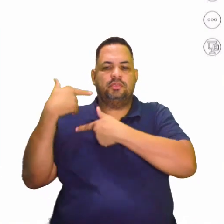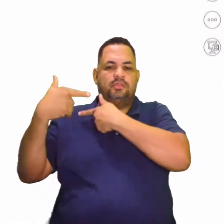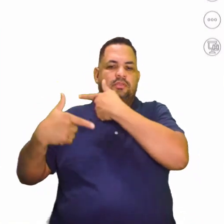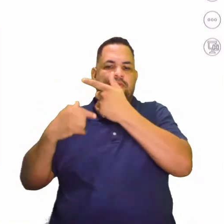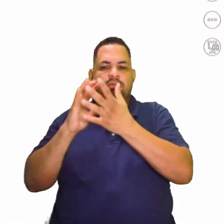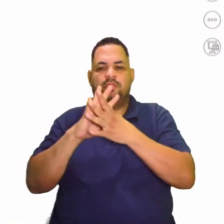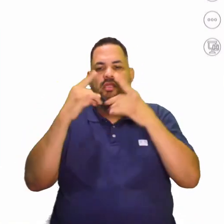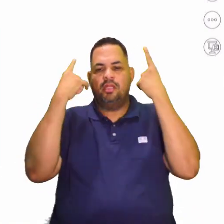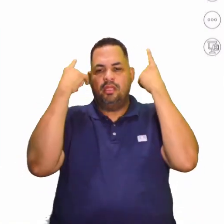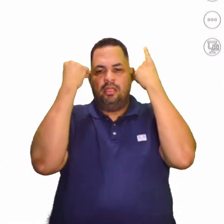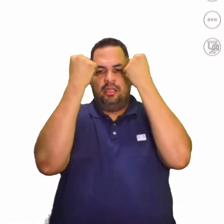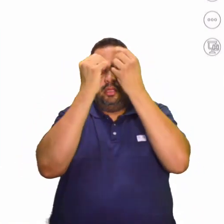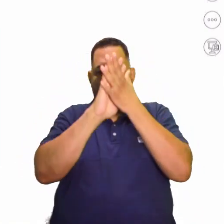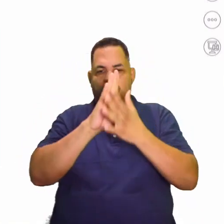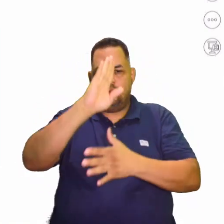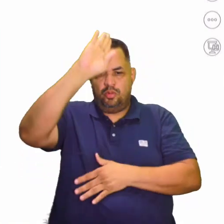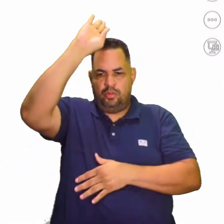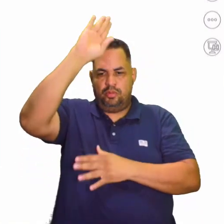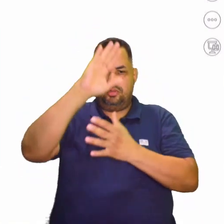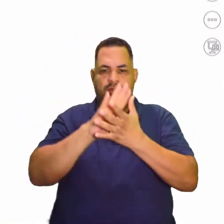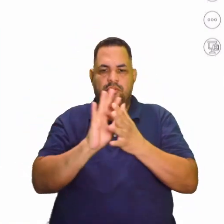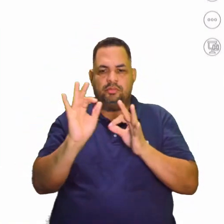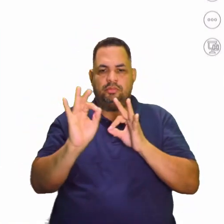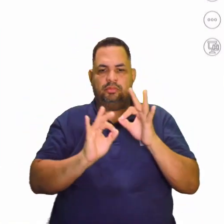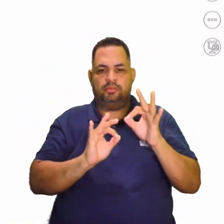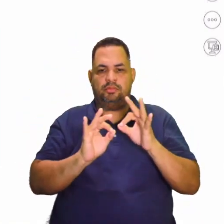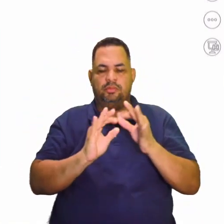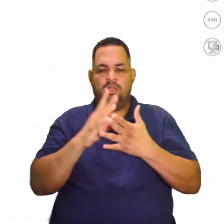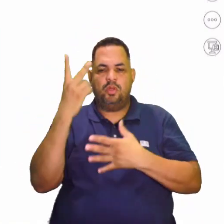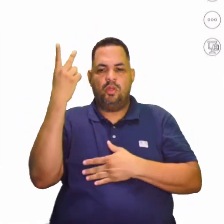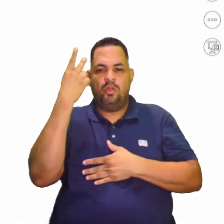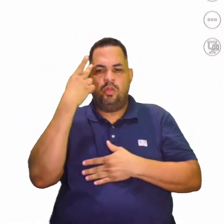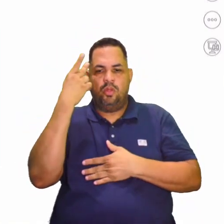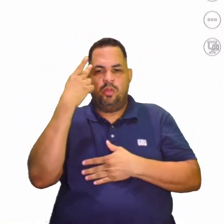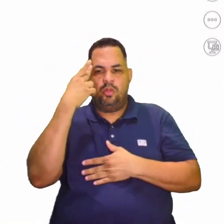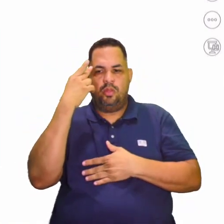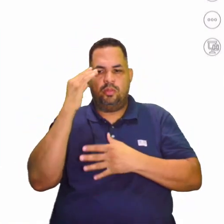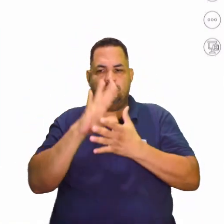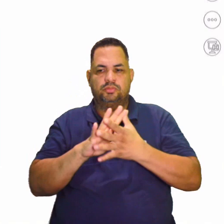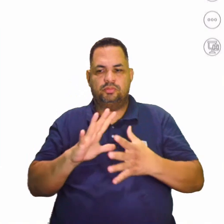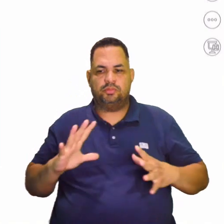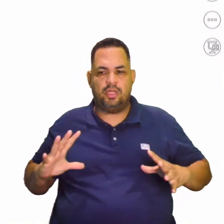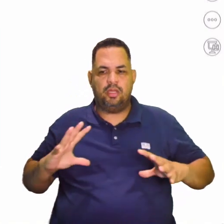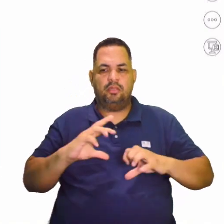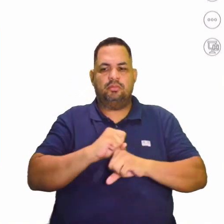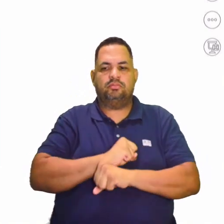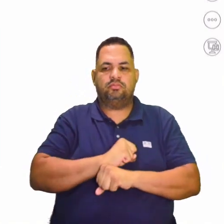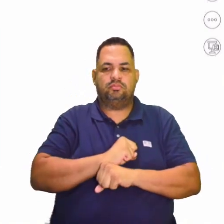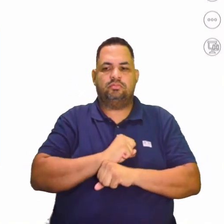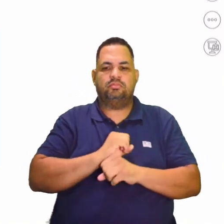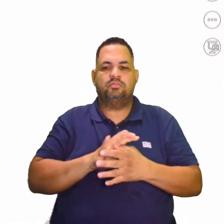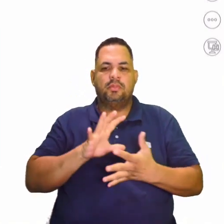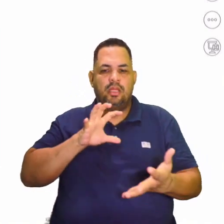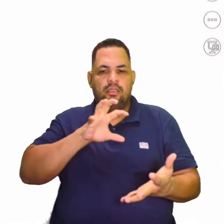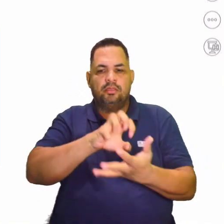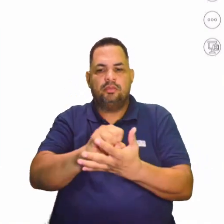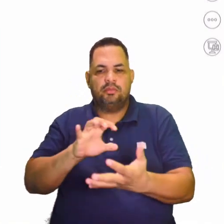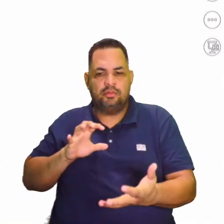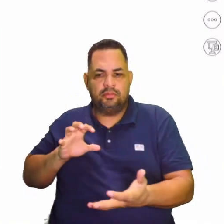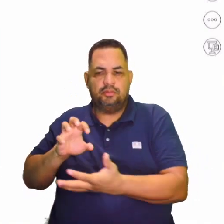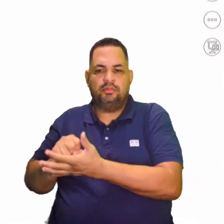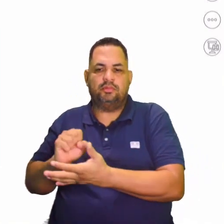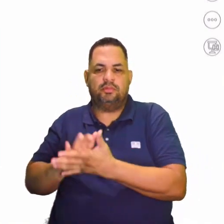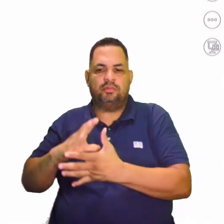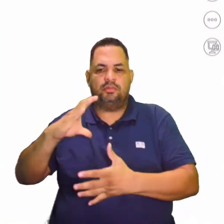gregos e etruscos e outras que eles geralmente se apropriavam, né, dessas cidades, eles invadiam essas